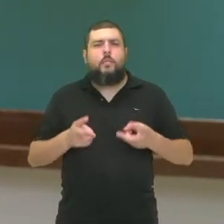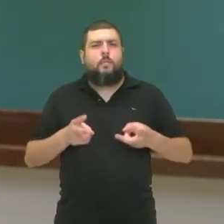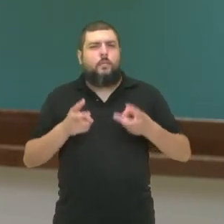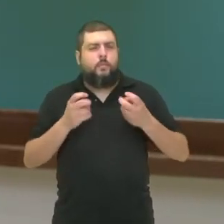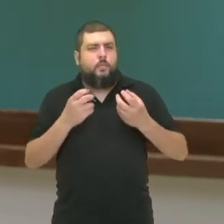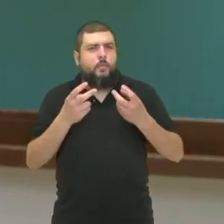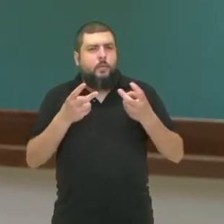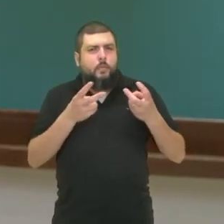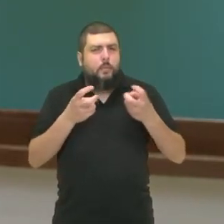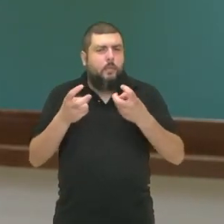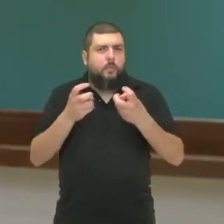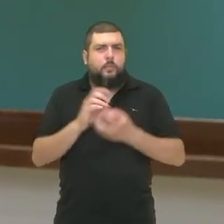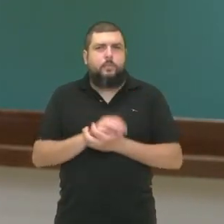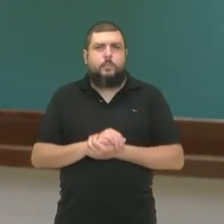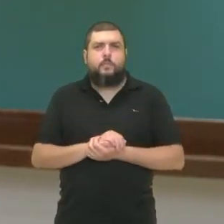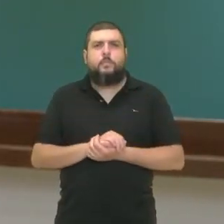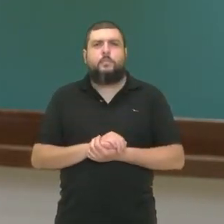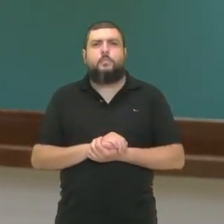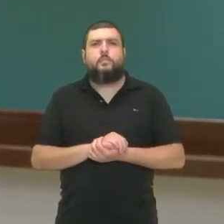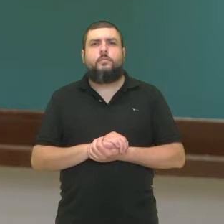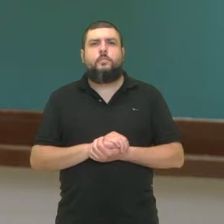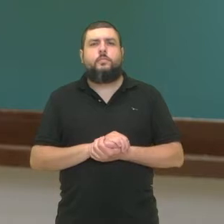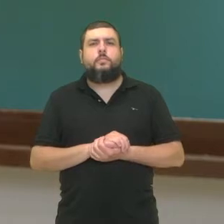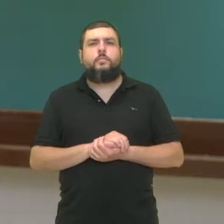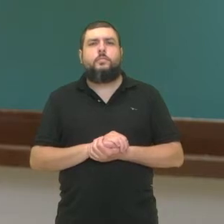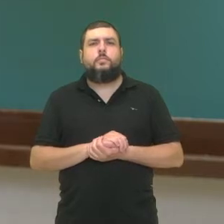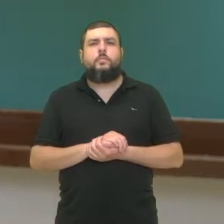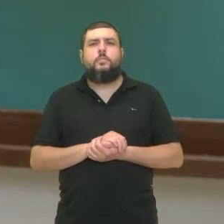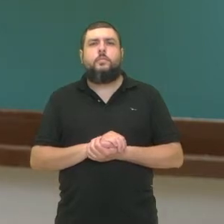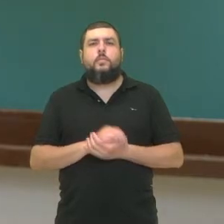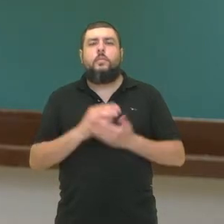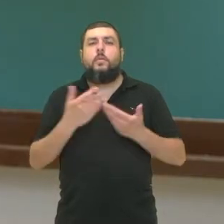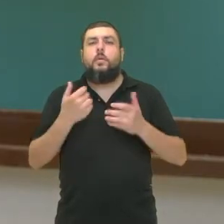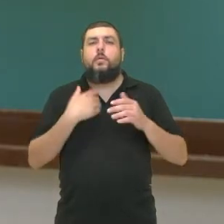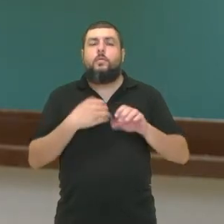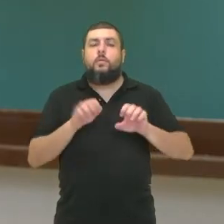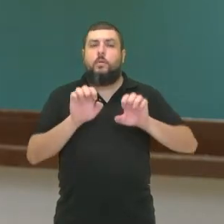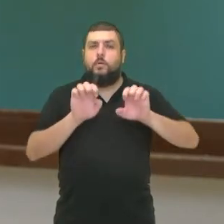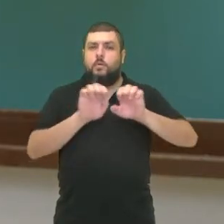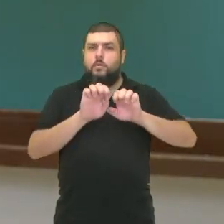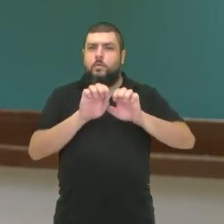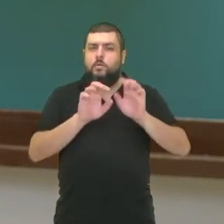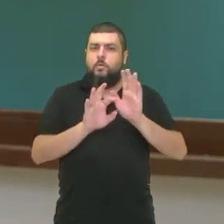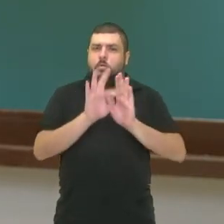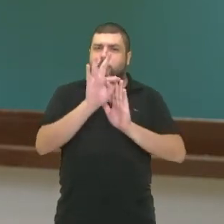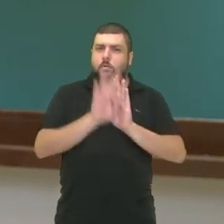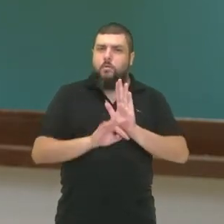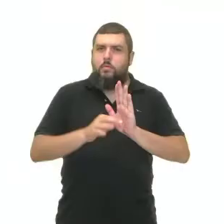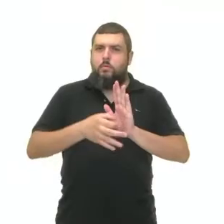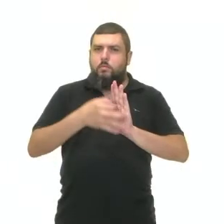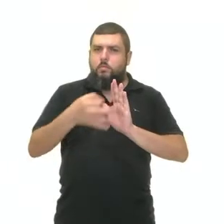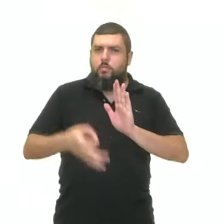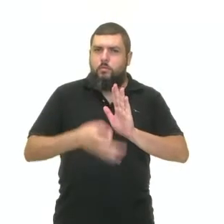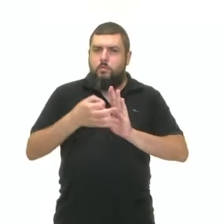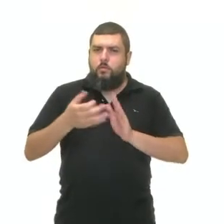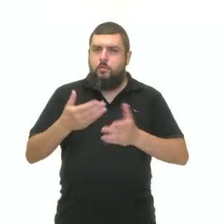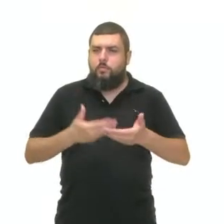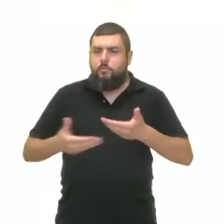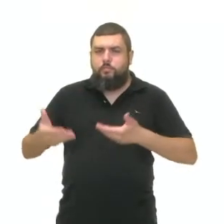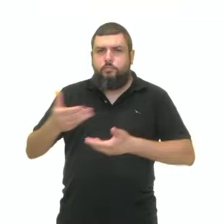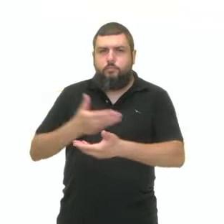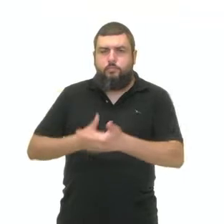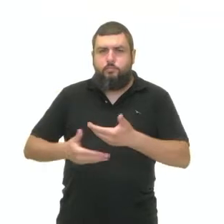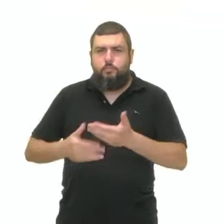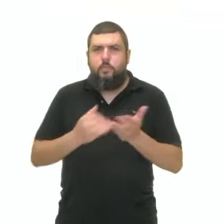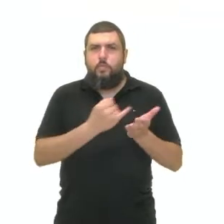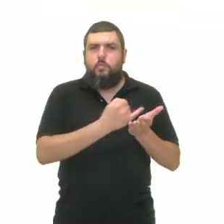texto dissertativo argumentativo. Então, a estrutura qual é? A introdução, o desenvolvimento e a